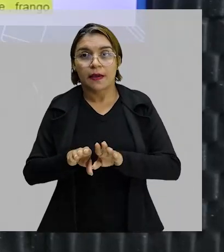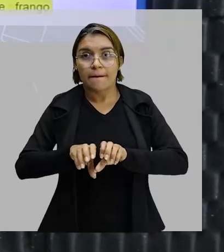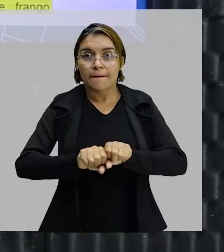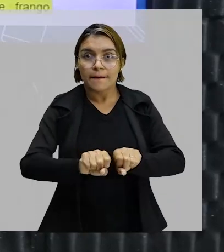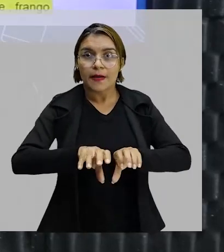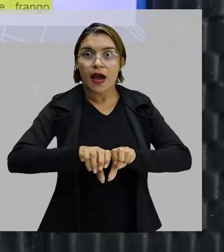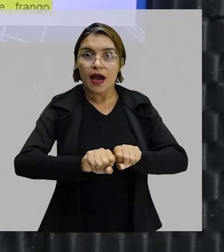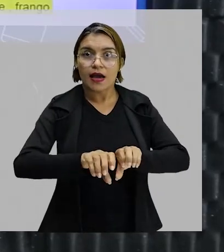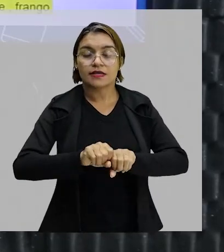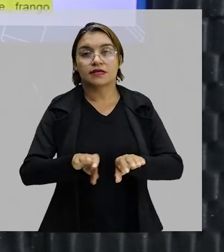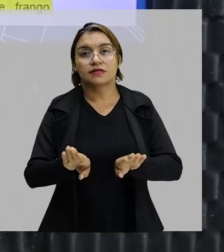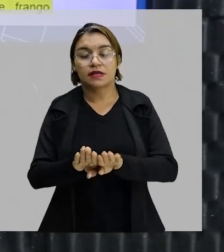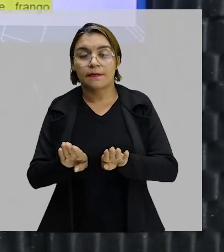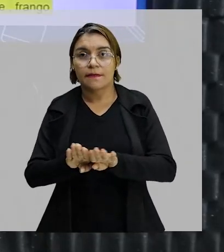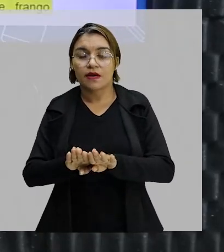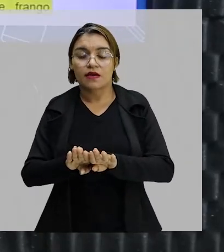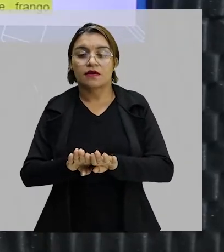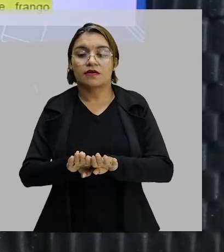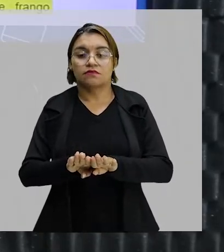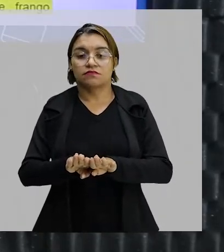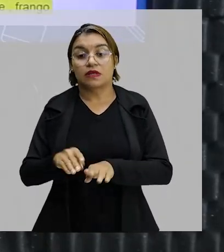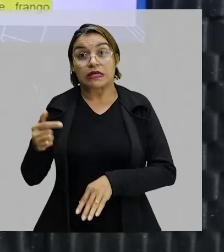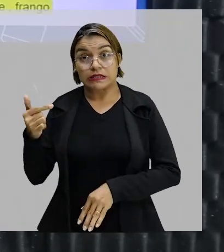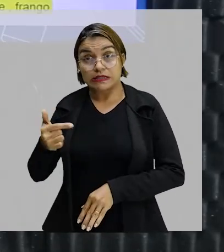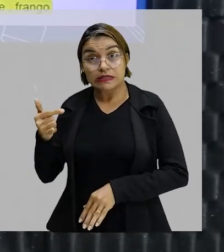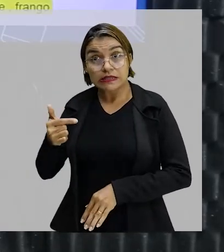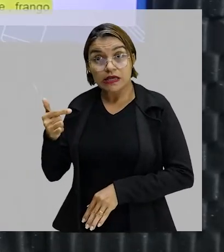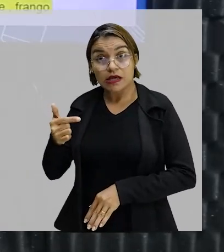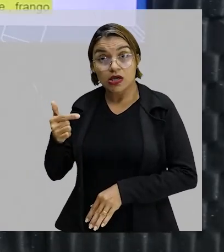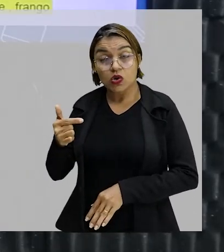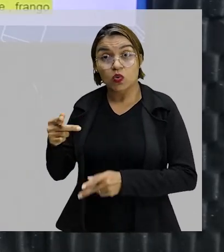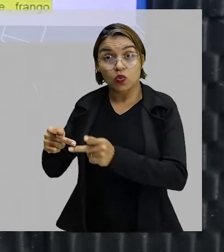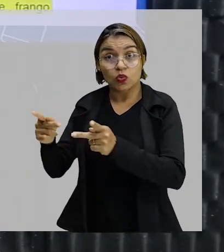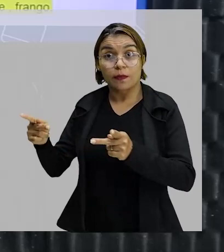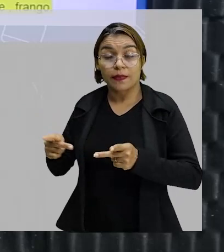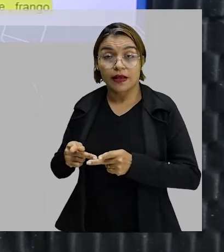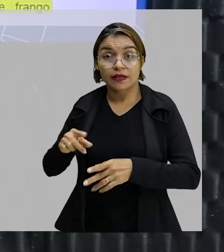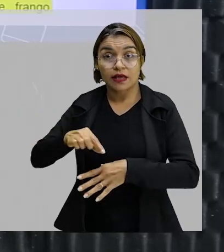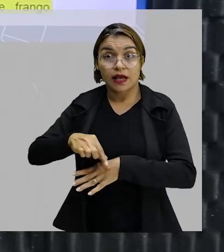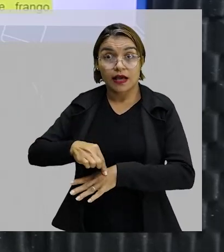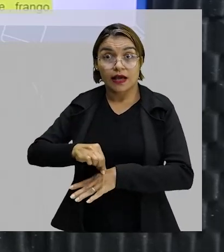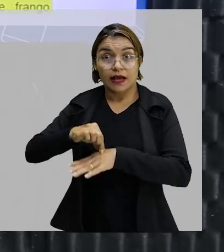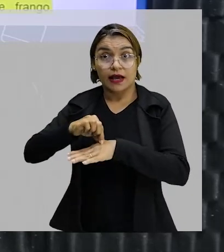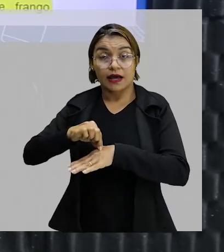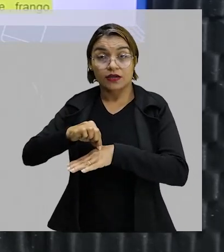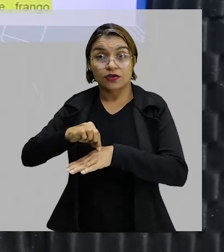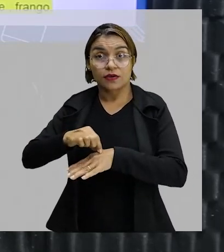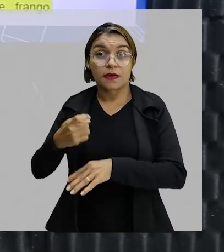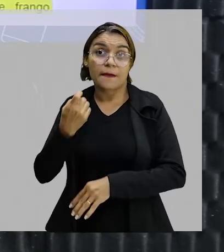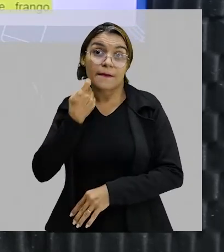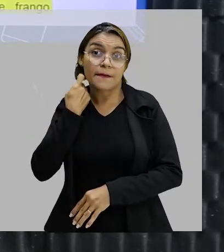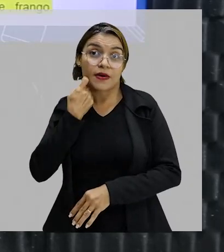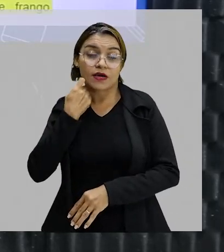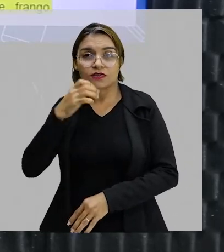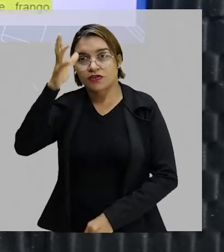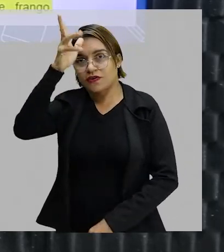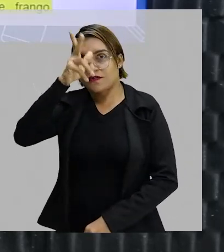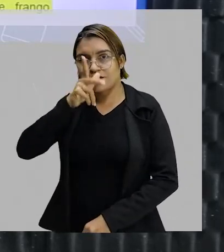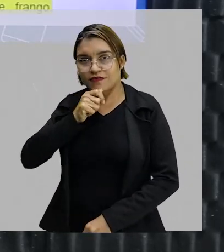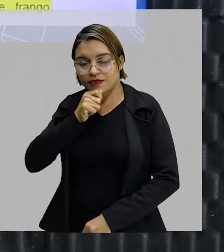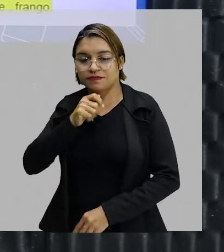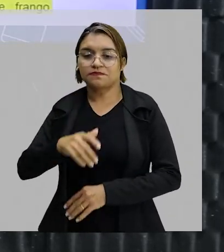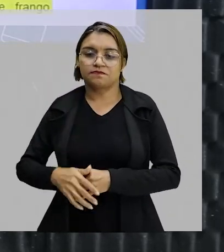vegetais, legumes e de segundo prato, carne, peixe e frango. Se